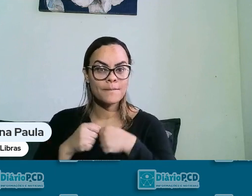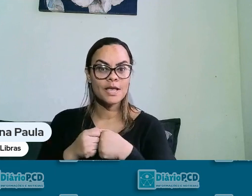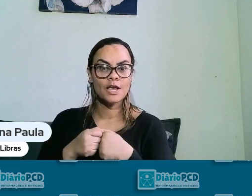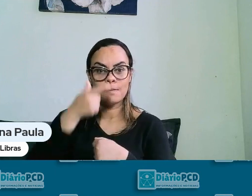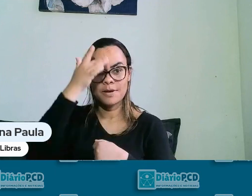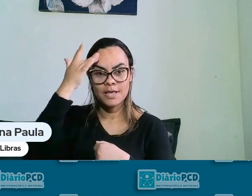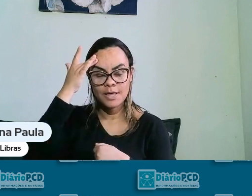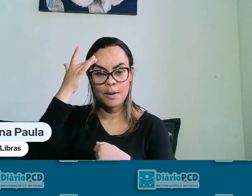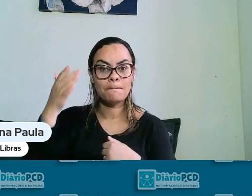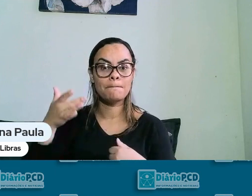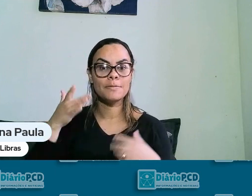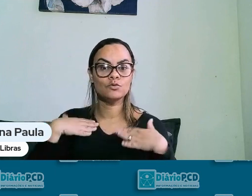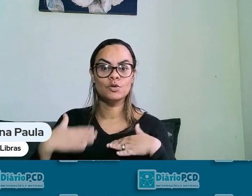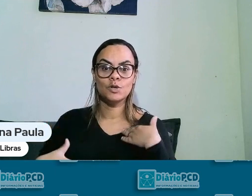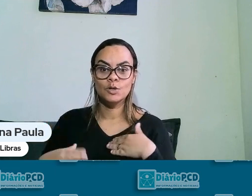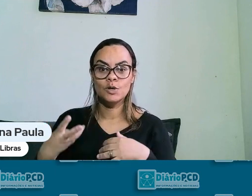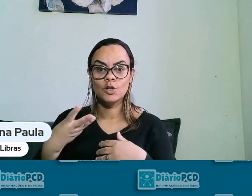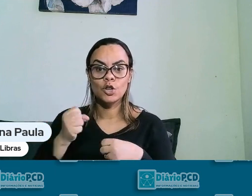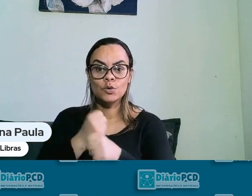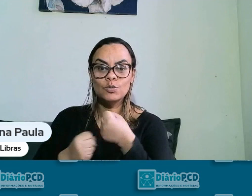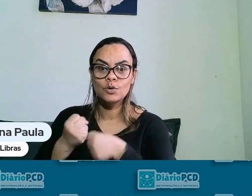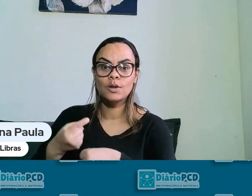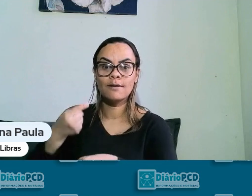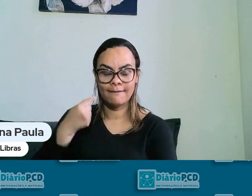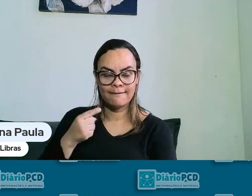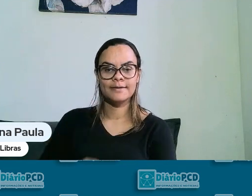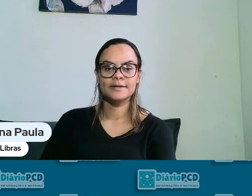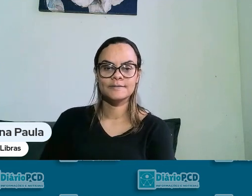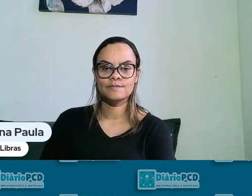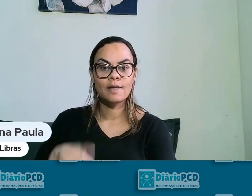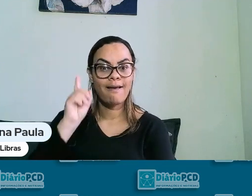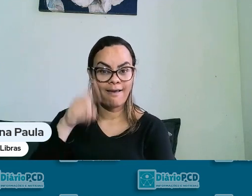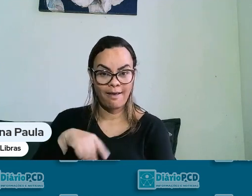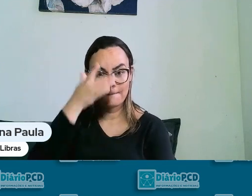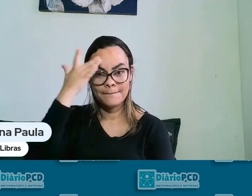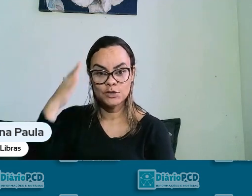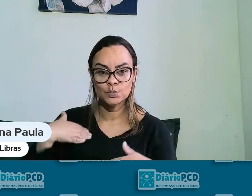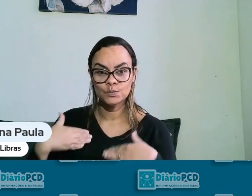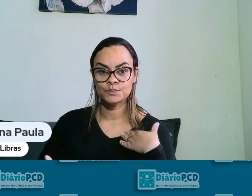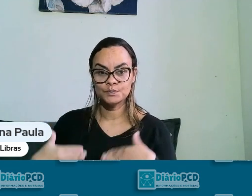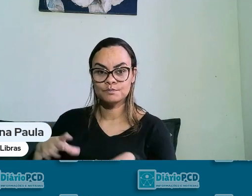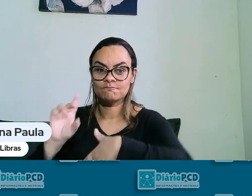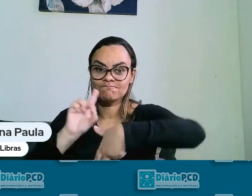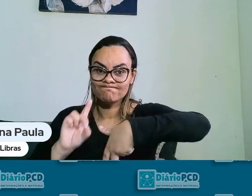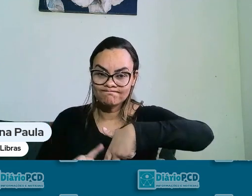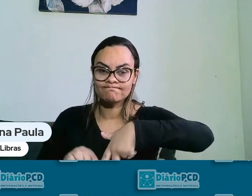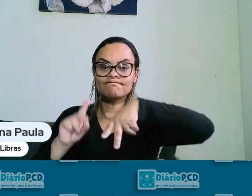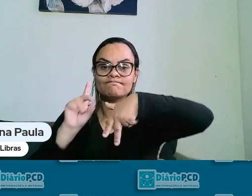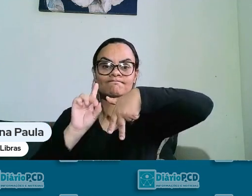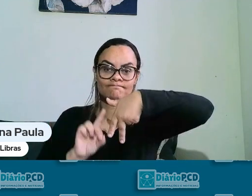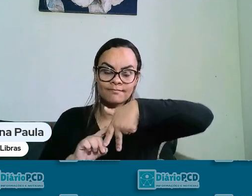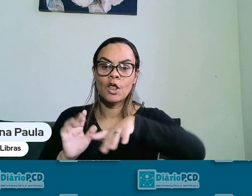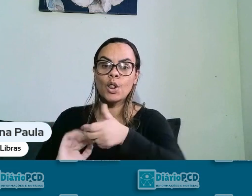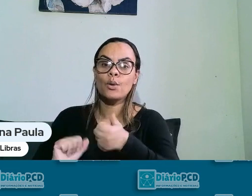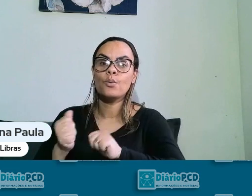com deficiência. Há 30 anos, o professor Ives Gandra é uma pessoa com deficiência. O relato dele, a avaliação